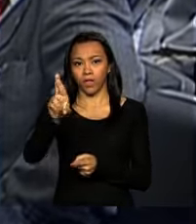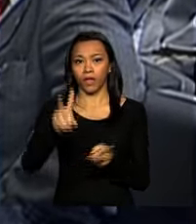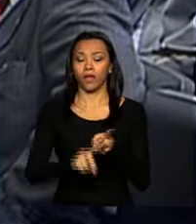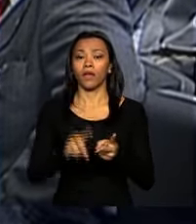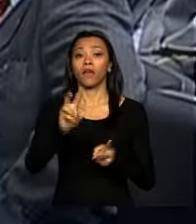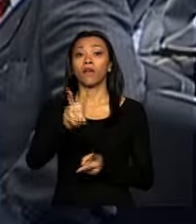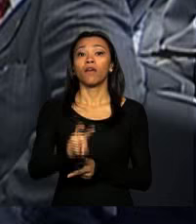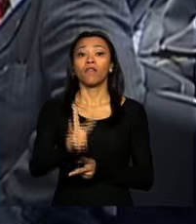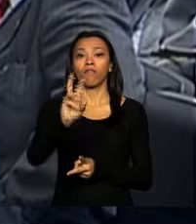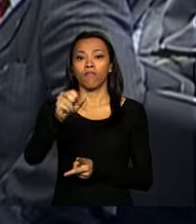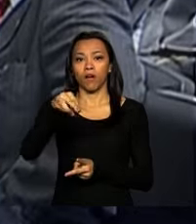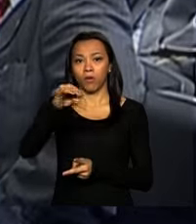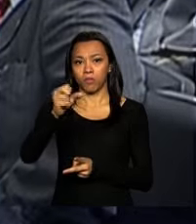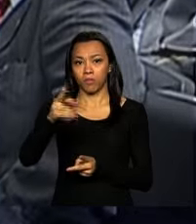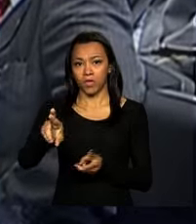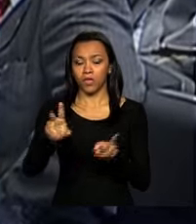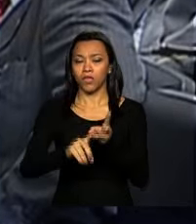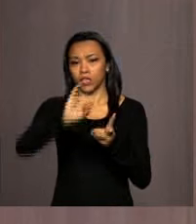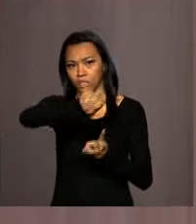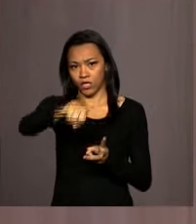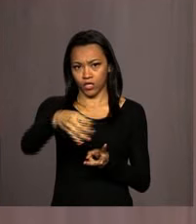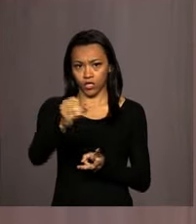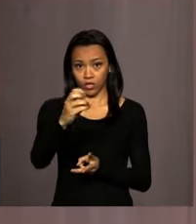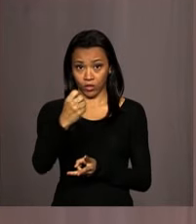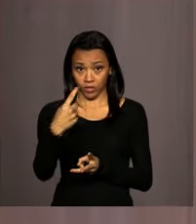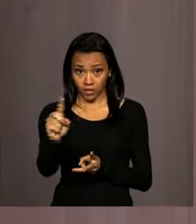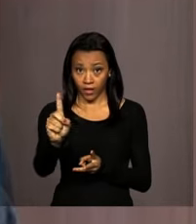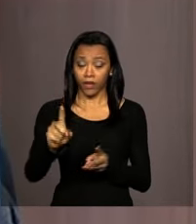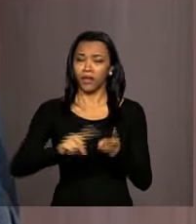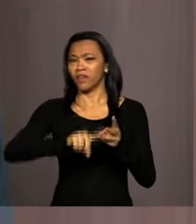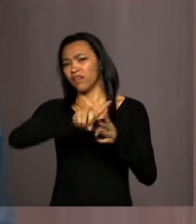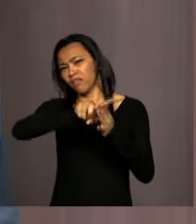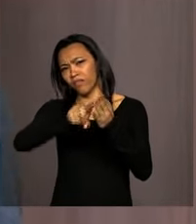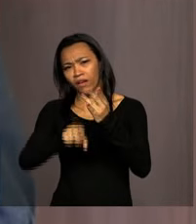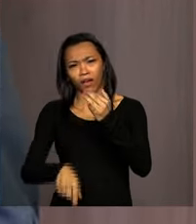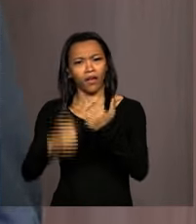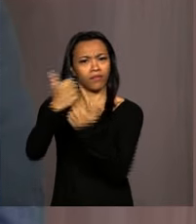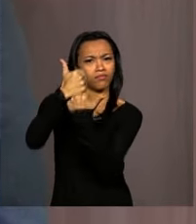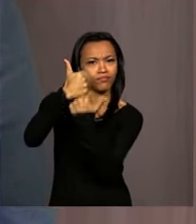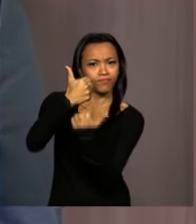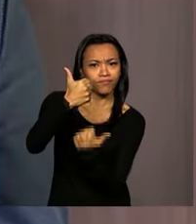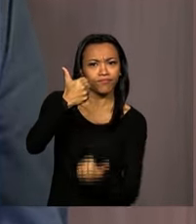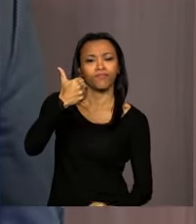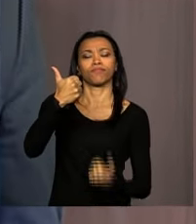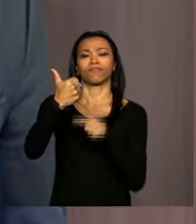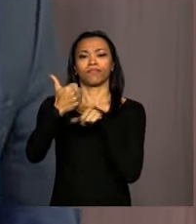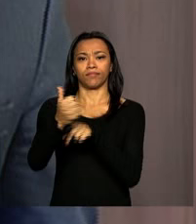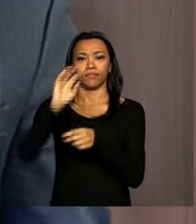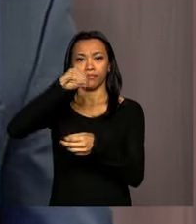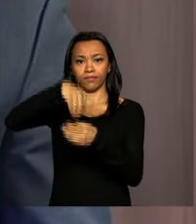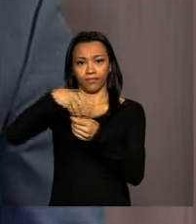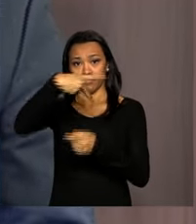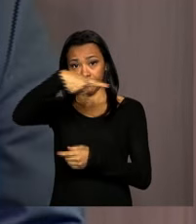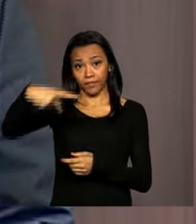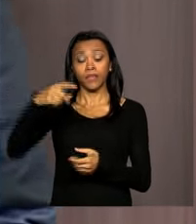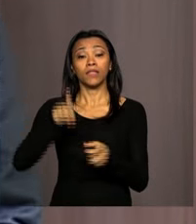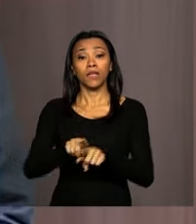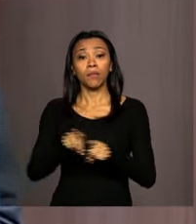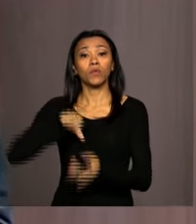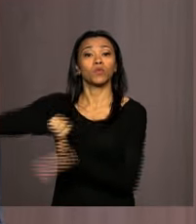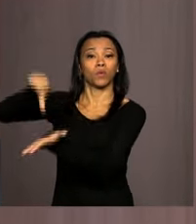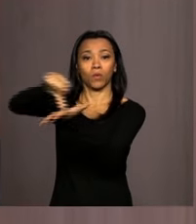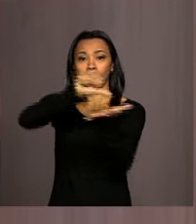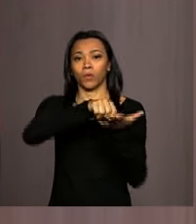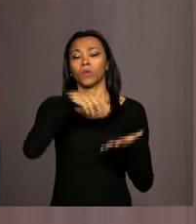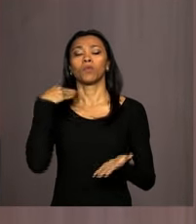Valmir Campelo e José Maurício, e demais membros da diretoria executiva e representantes das unidades.